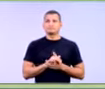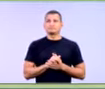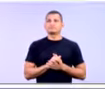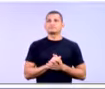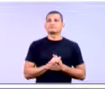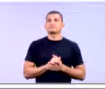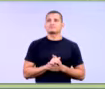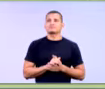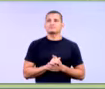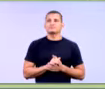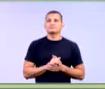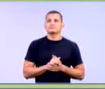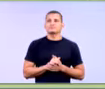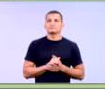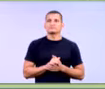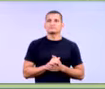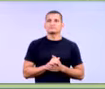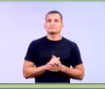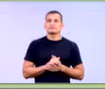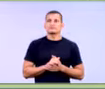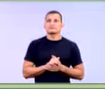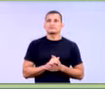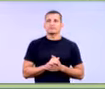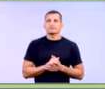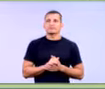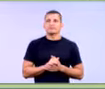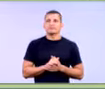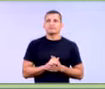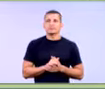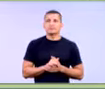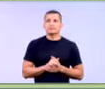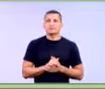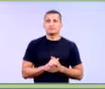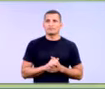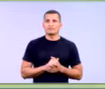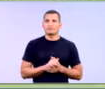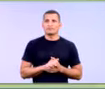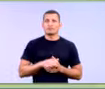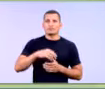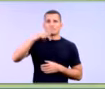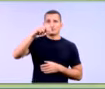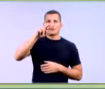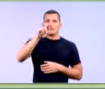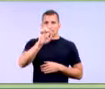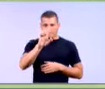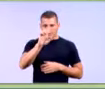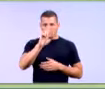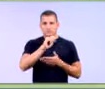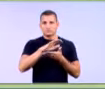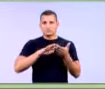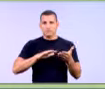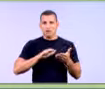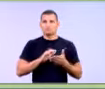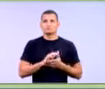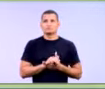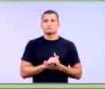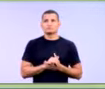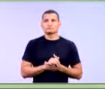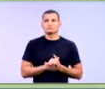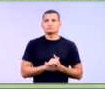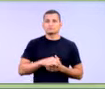passar aqui para vocês, né? Falando aqui dos elementos pré-textuais, eu já explico.